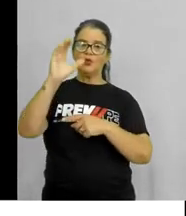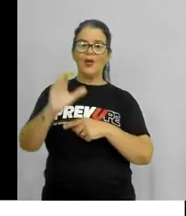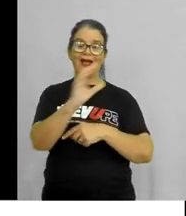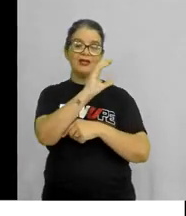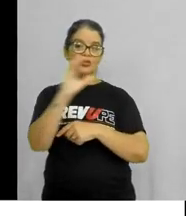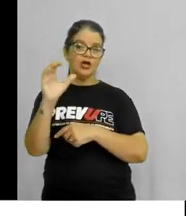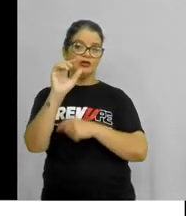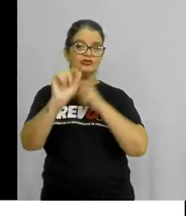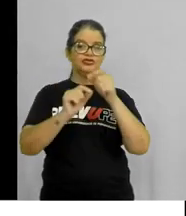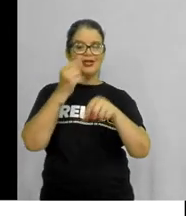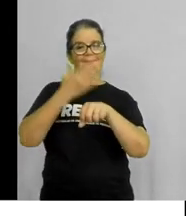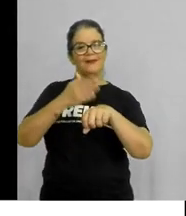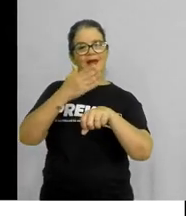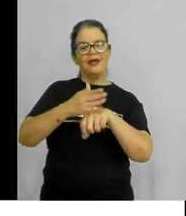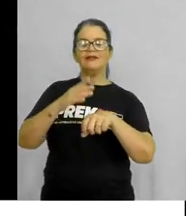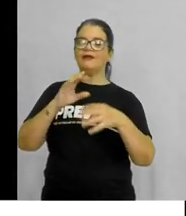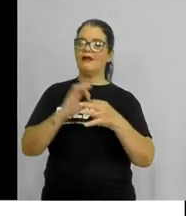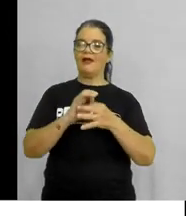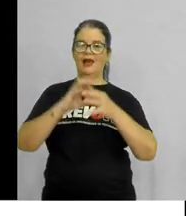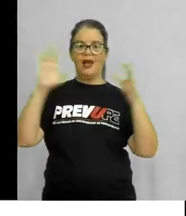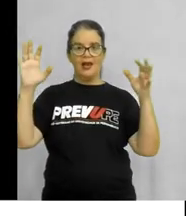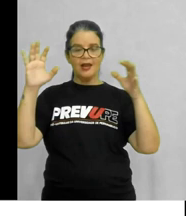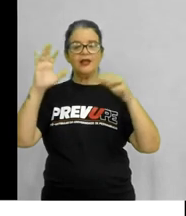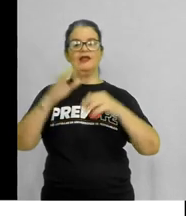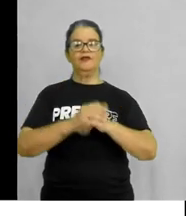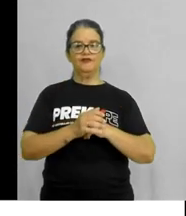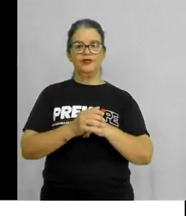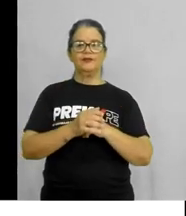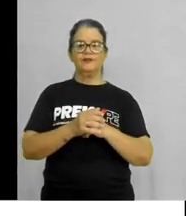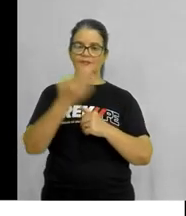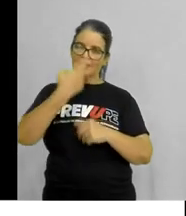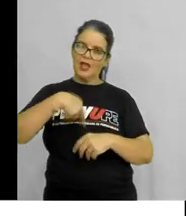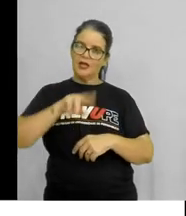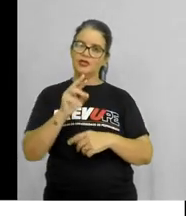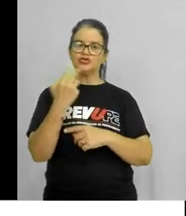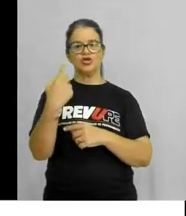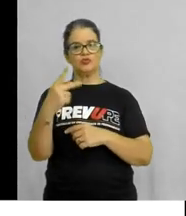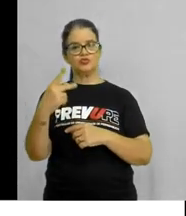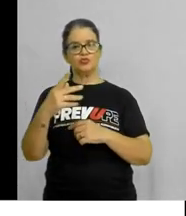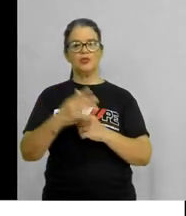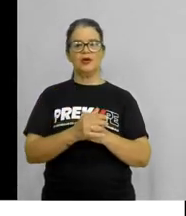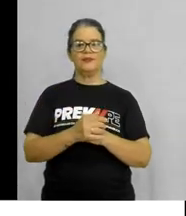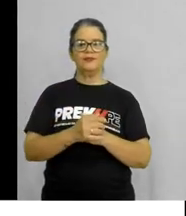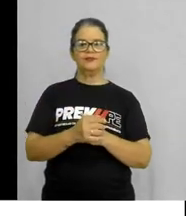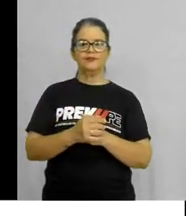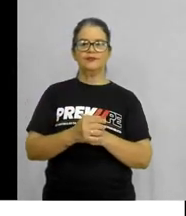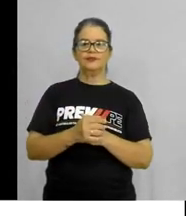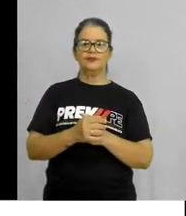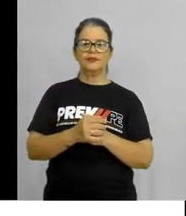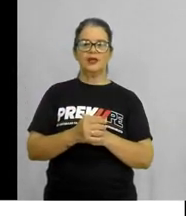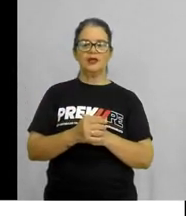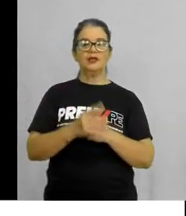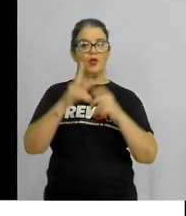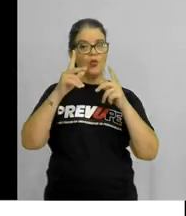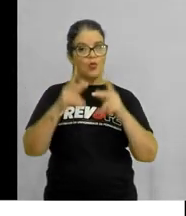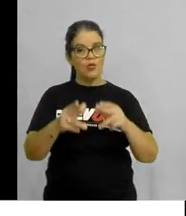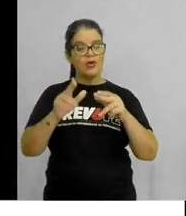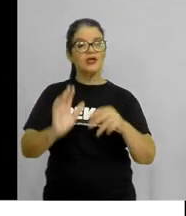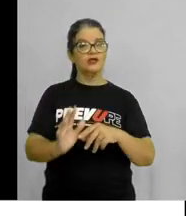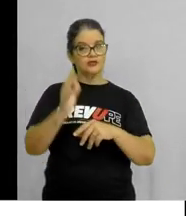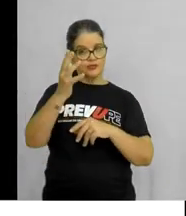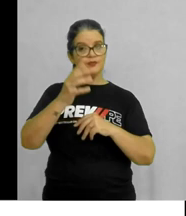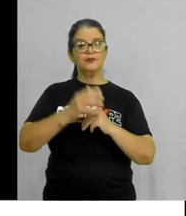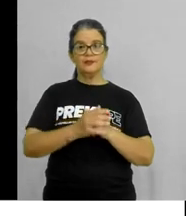de praticar Liv livremente a sua religião então com